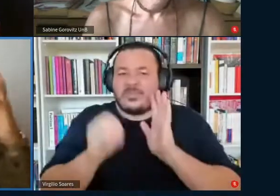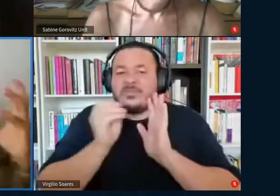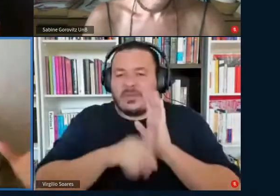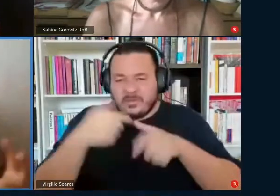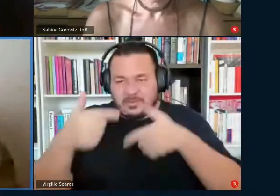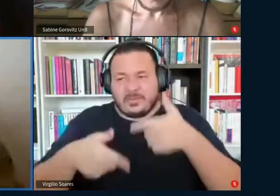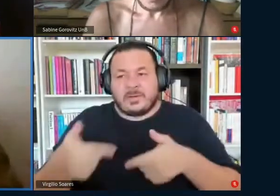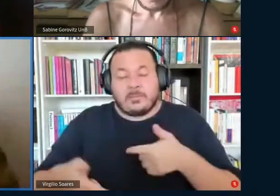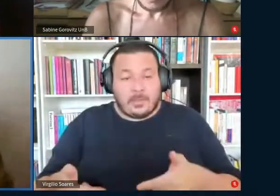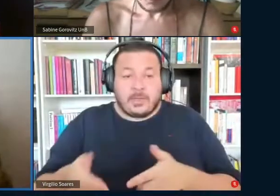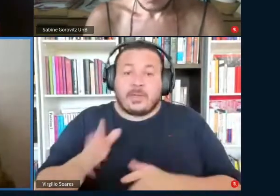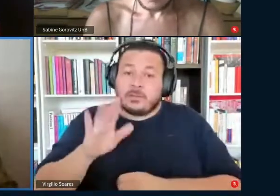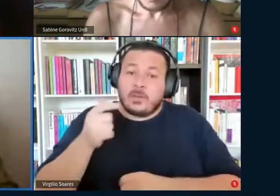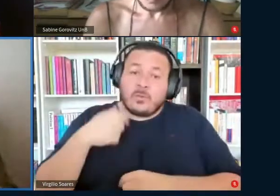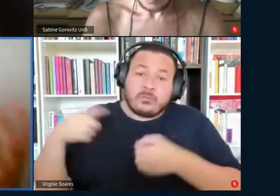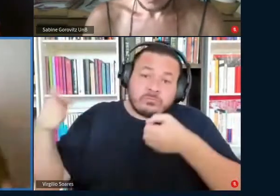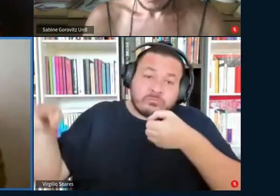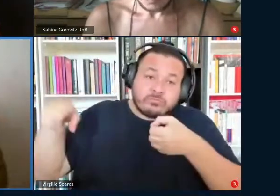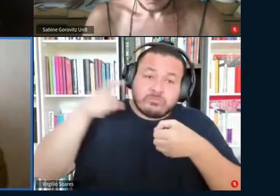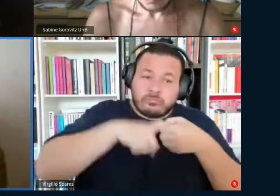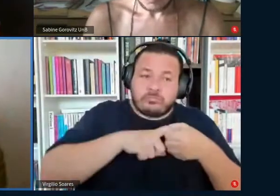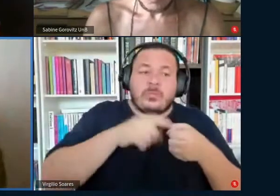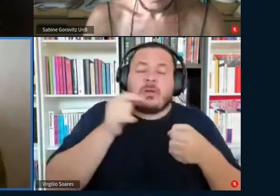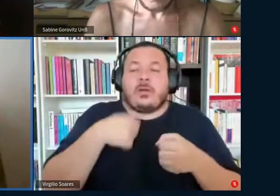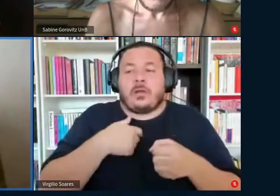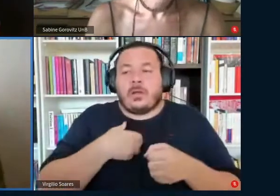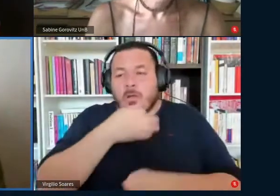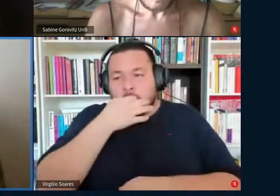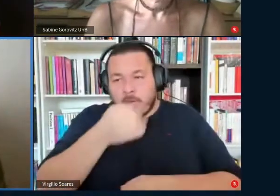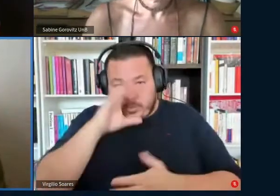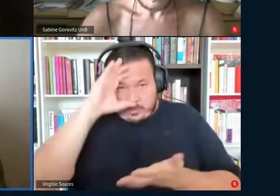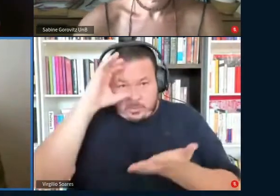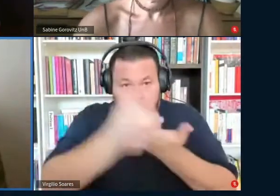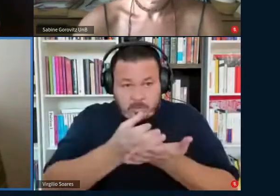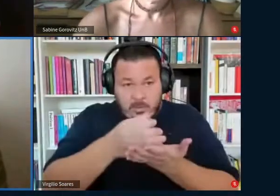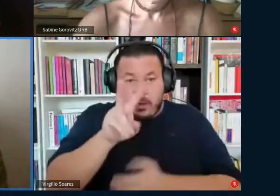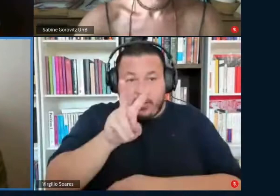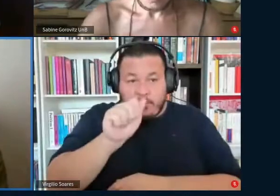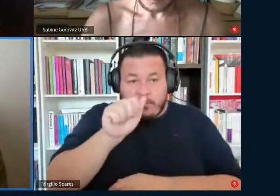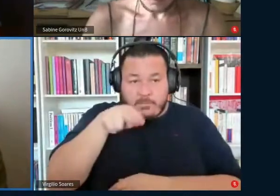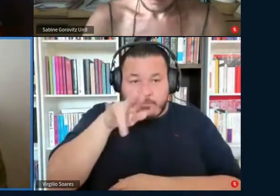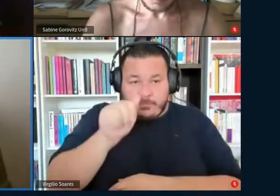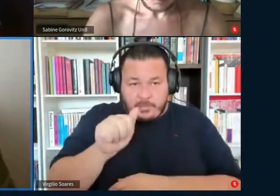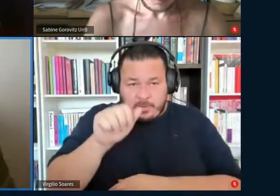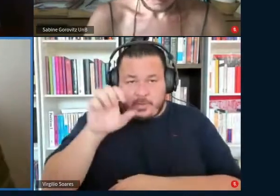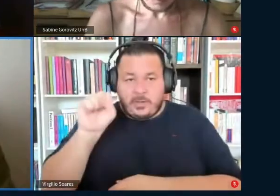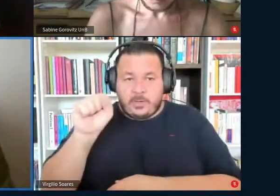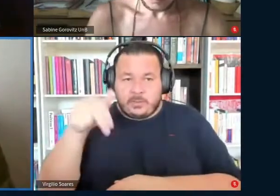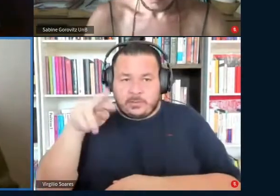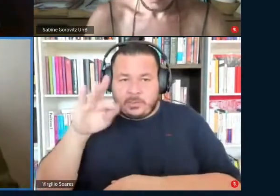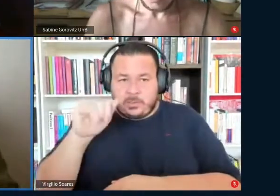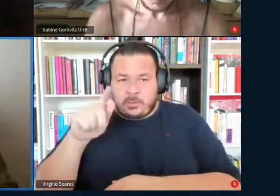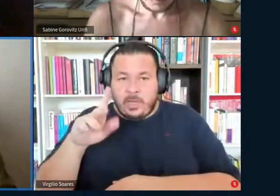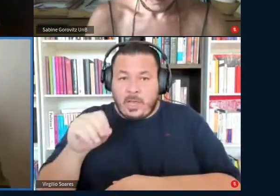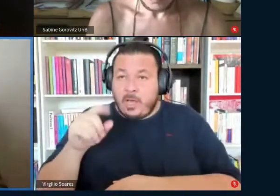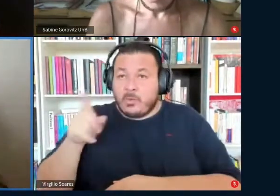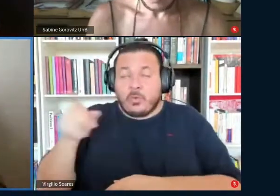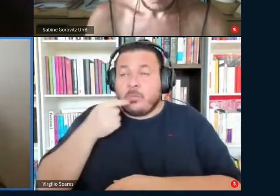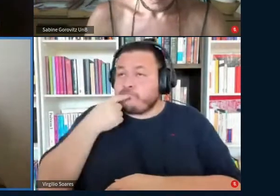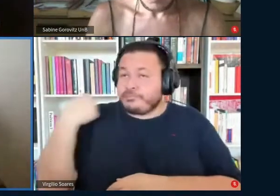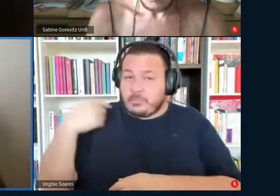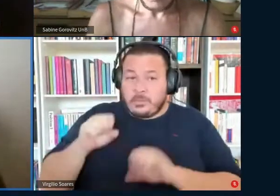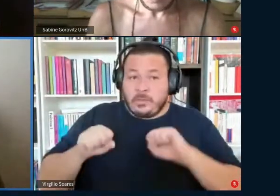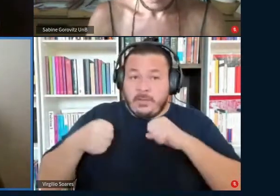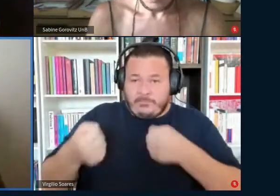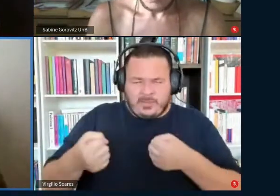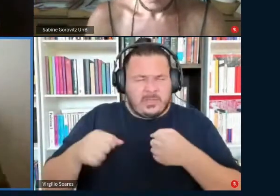Então, recuperar, e aí eu recomendo a tese da Vânia Santiago, por exemplo, que defendeu recentemente, que fez uma